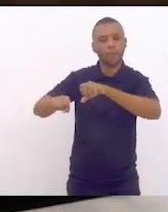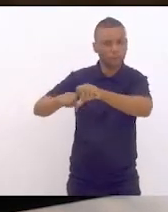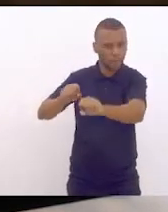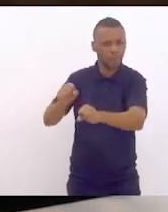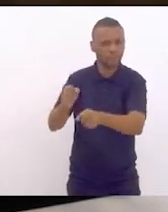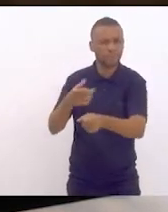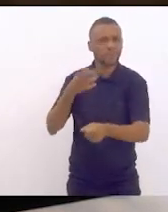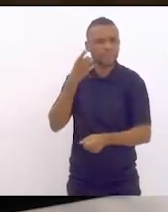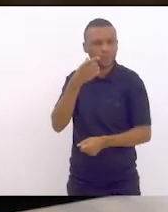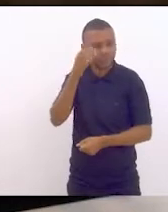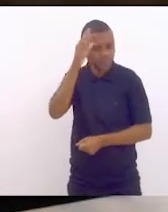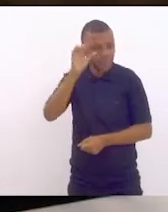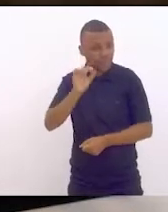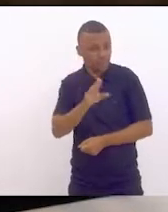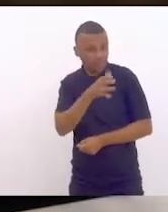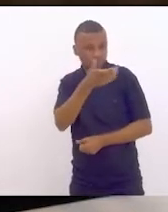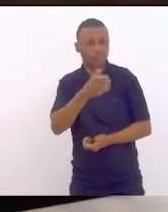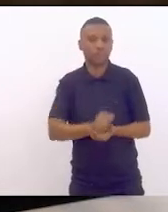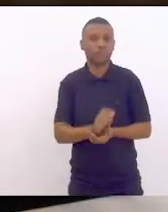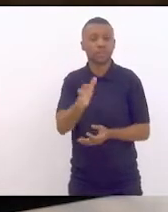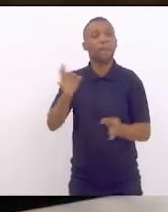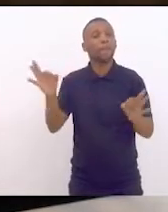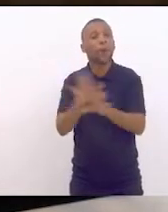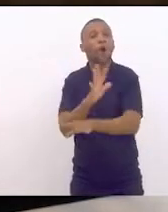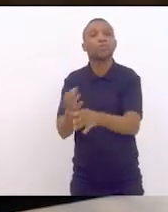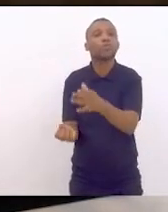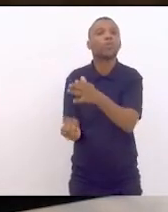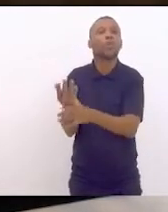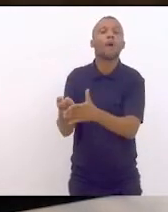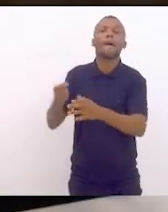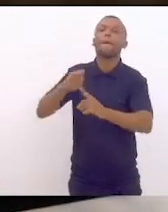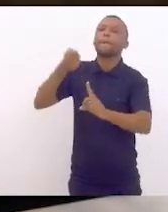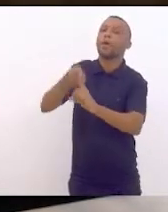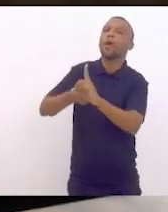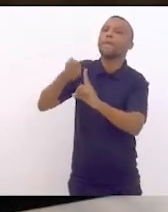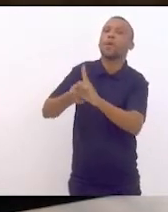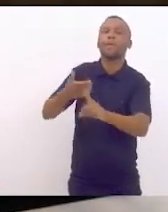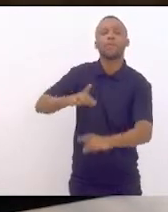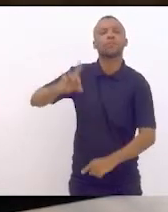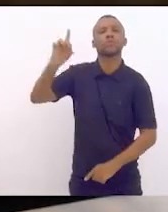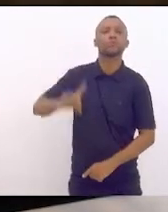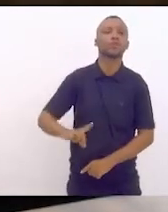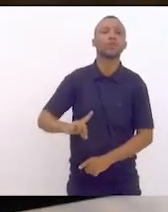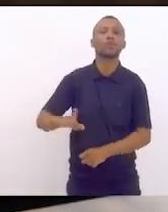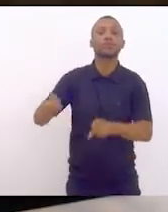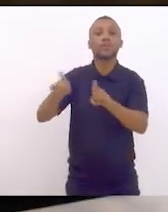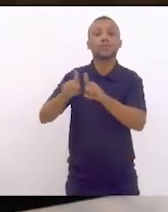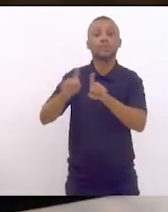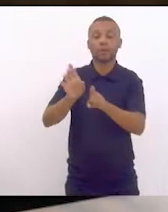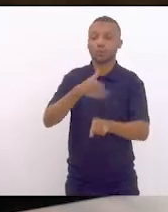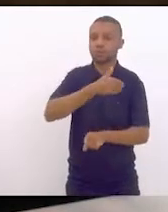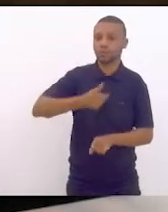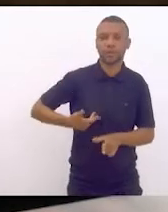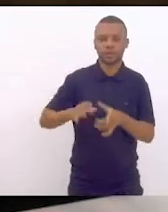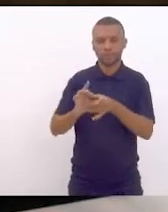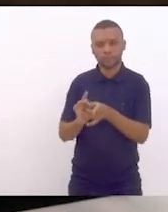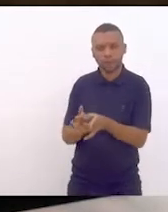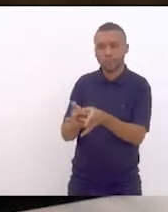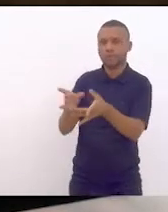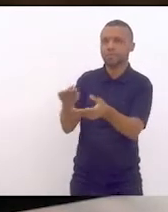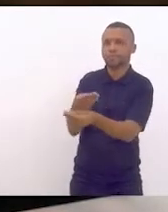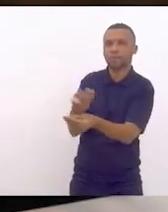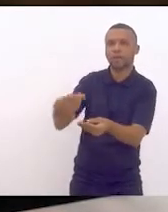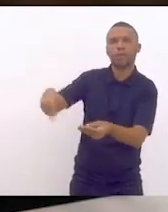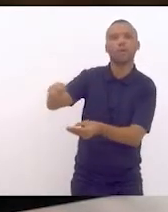Ju, consolidada, estabelecida, lutam pelo seu direito, que aliás foi conferido pelo Estado a